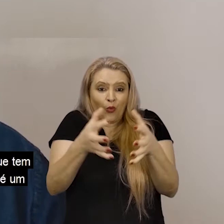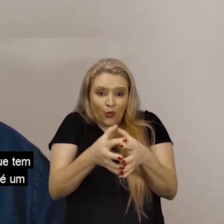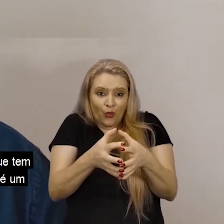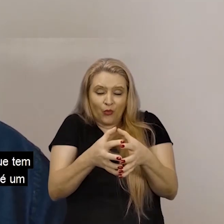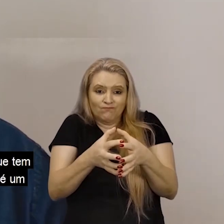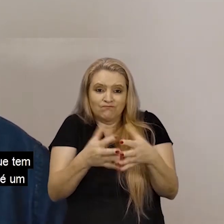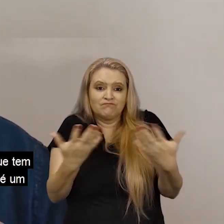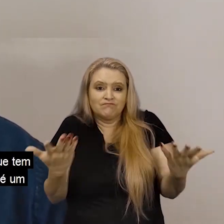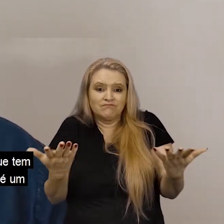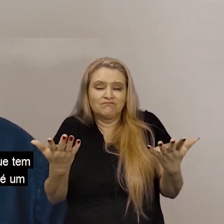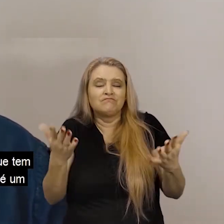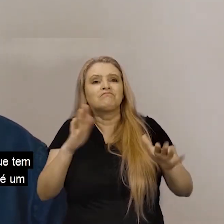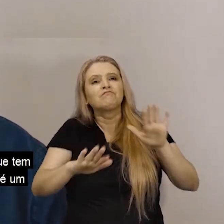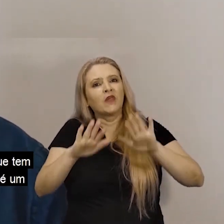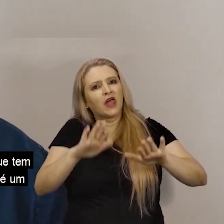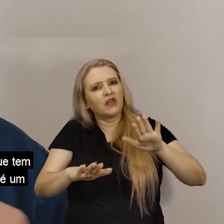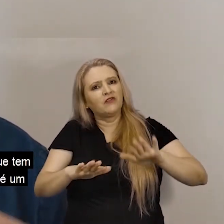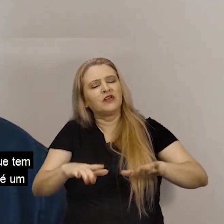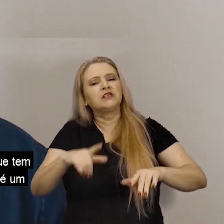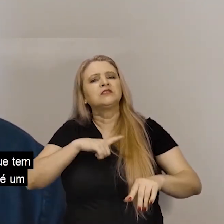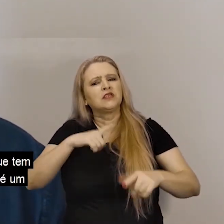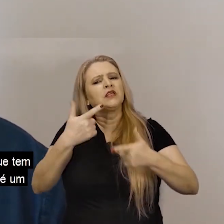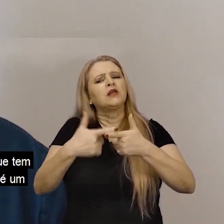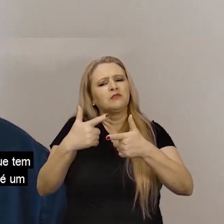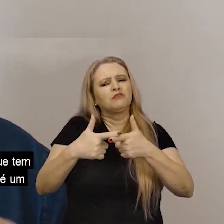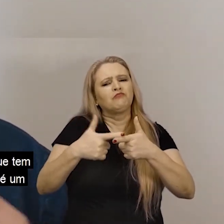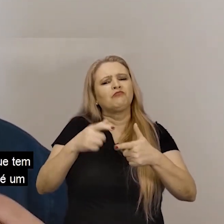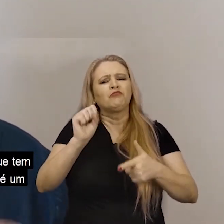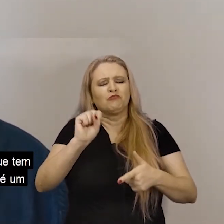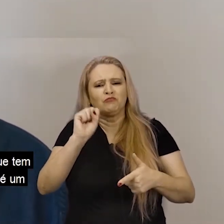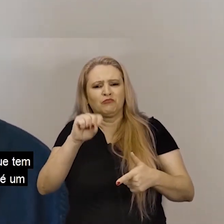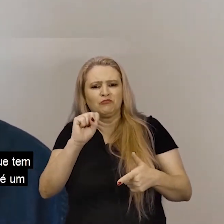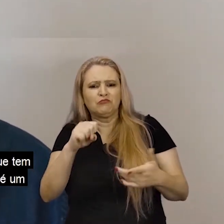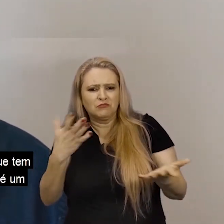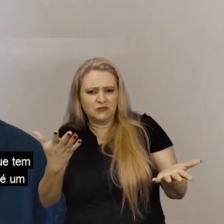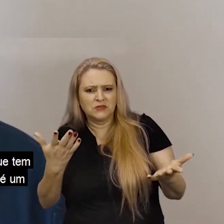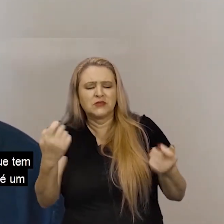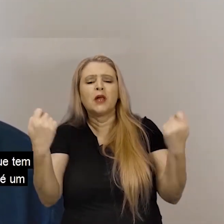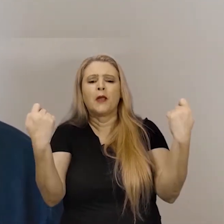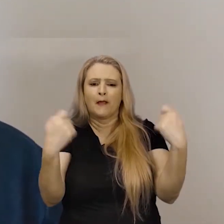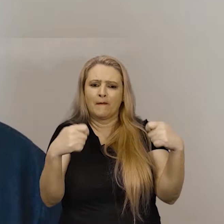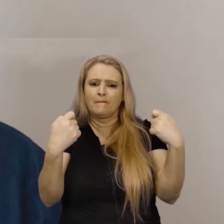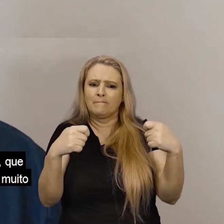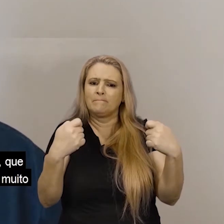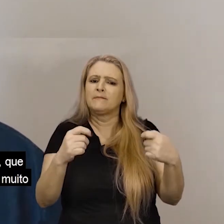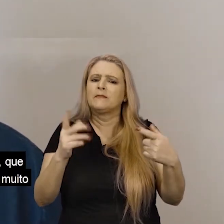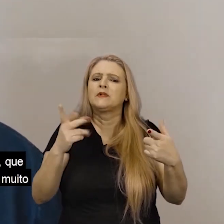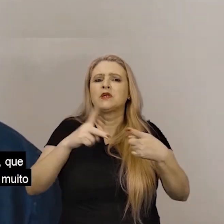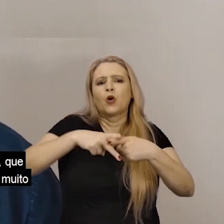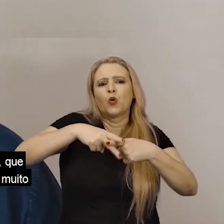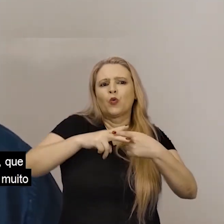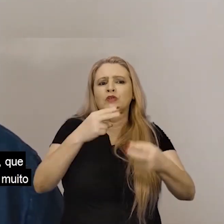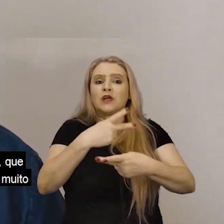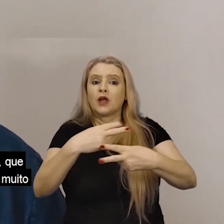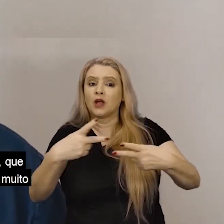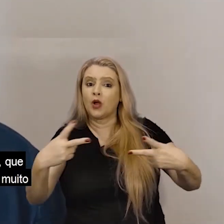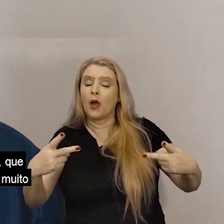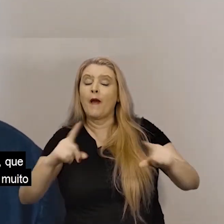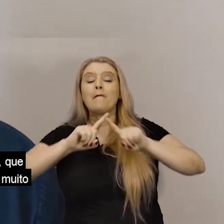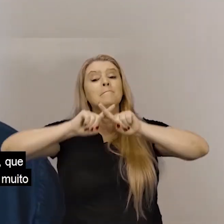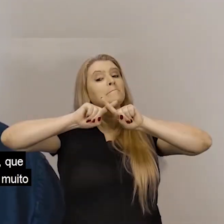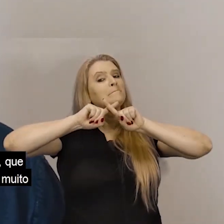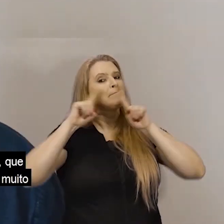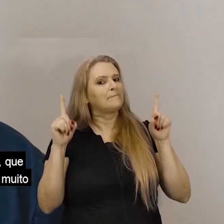um encontro que tem várias questões a serem solucionadas, mas é um encontro muito poderoso enquanto